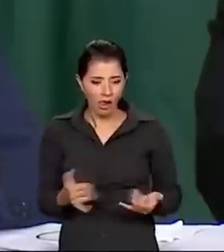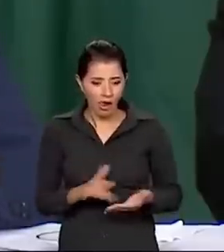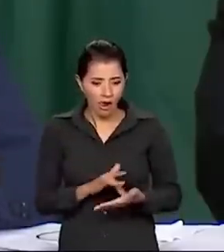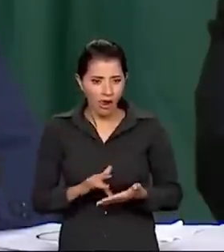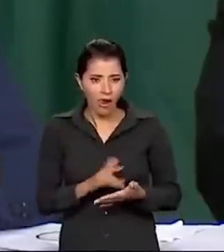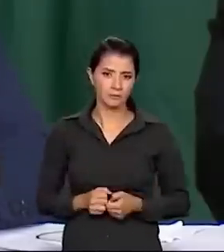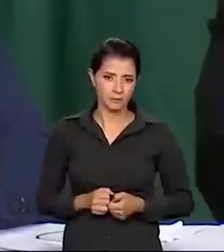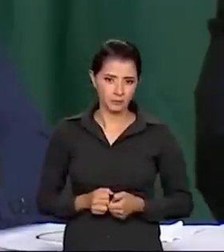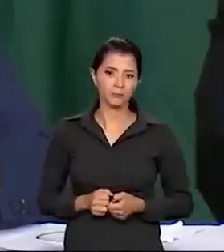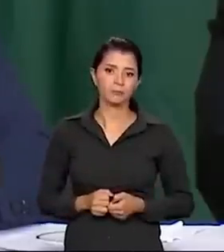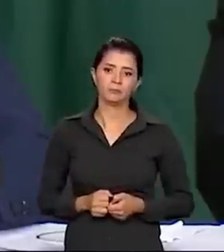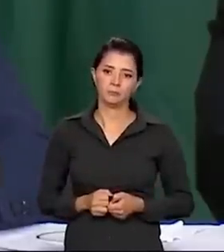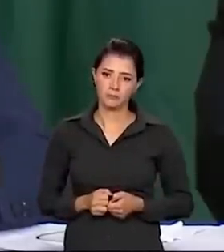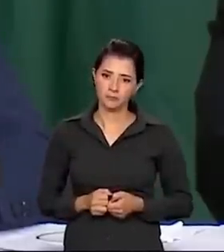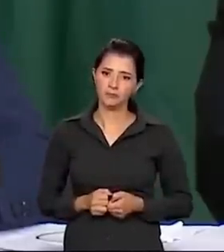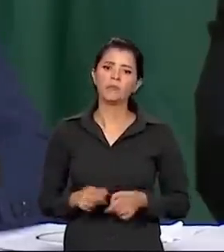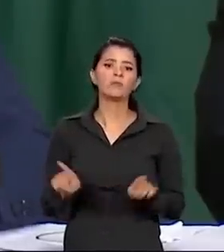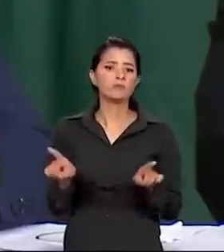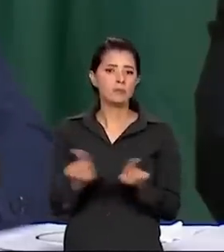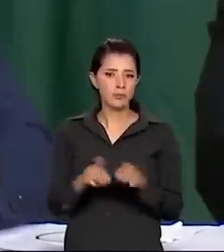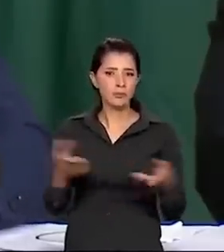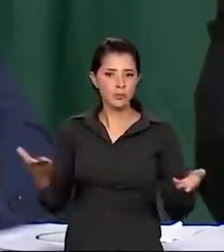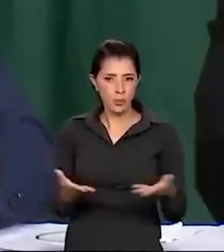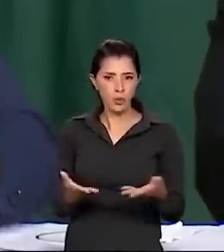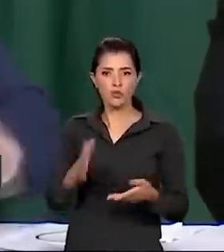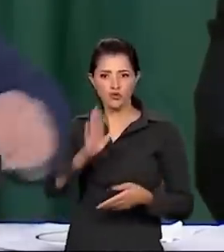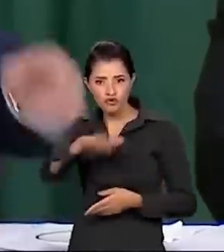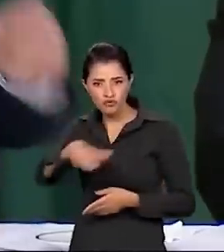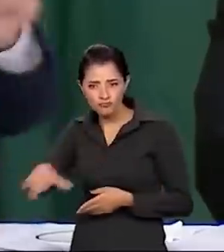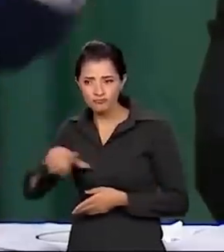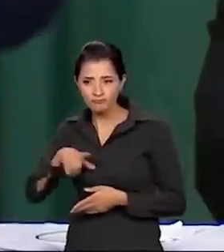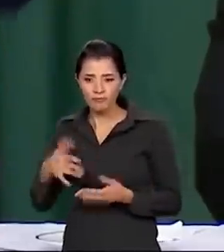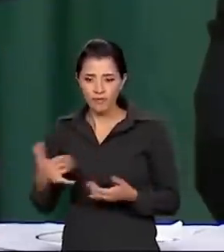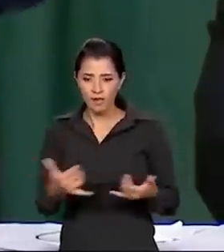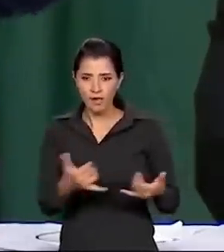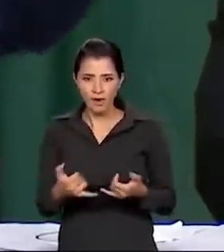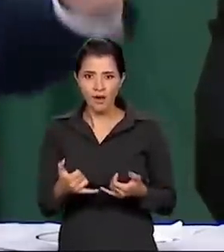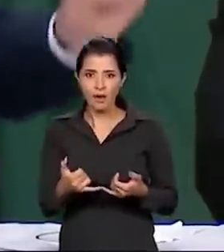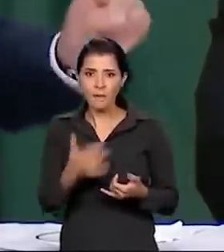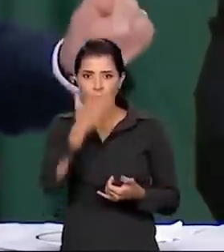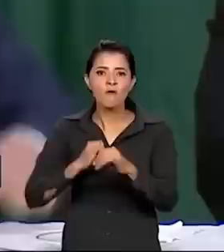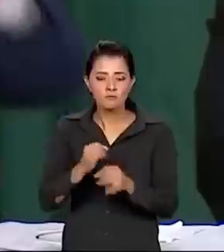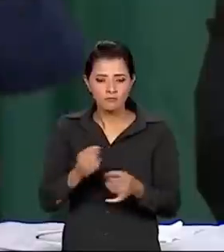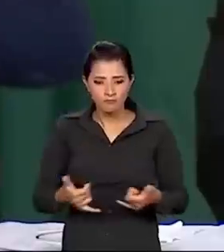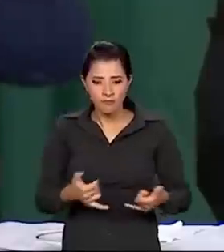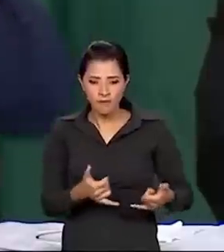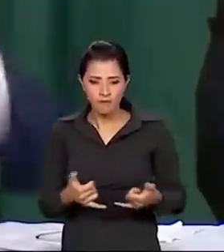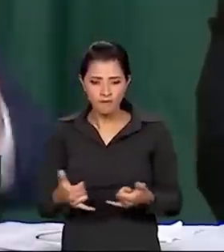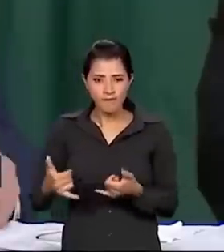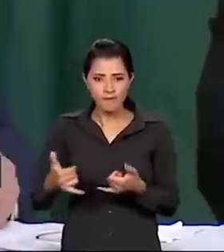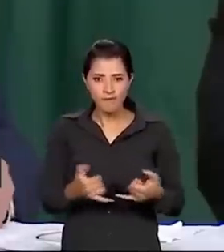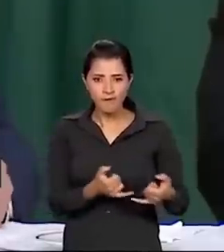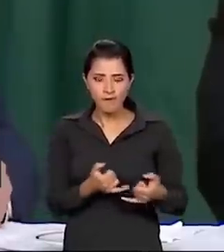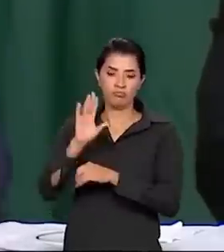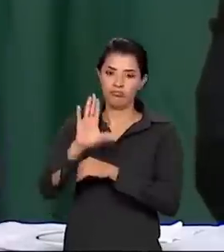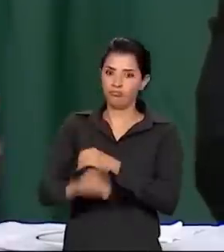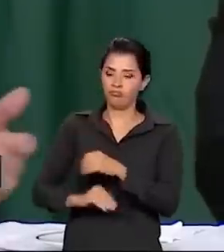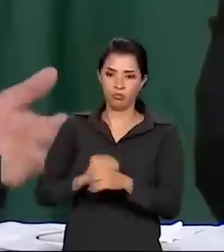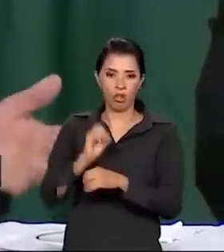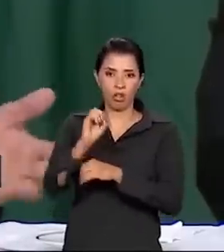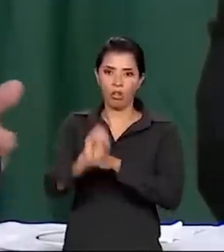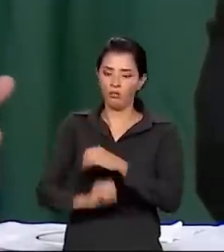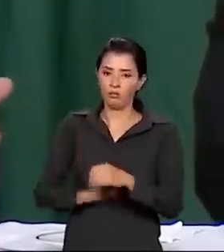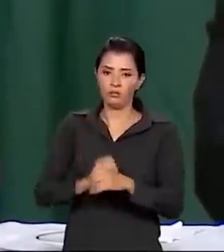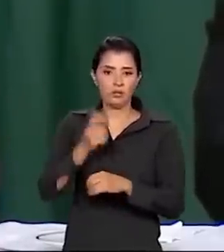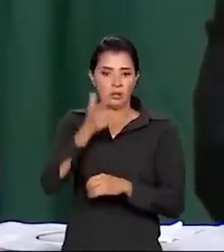essas porcarias. E jogando mais, hoje a molecada joga com gente de outro país. Passam noite jogando. E tudo